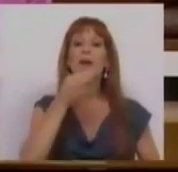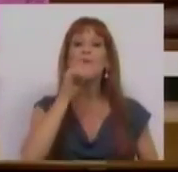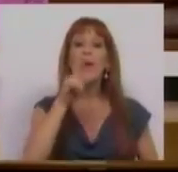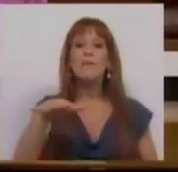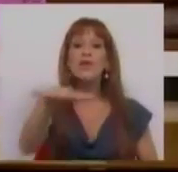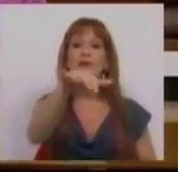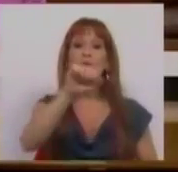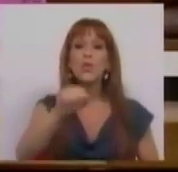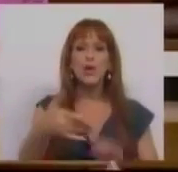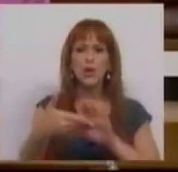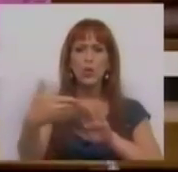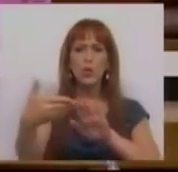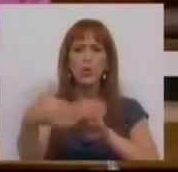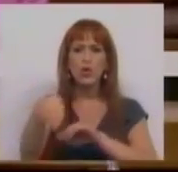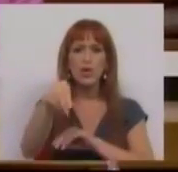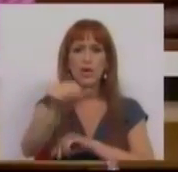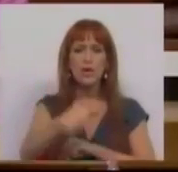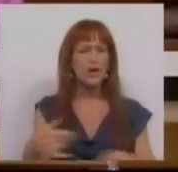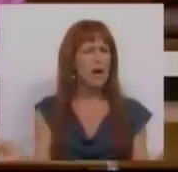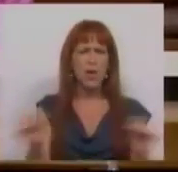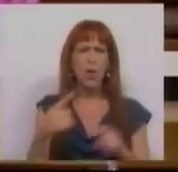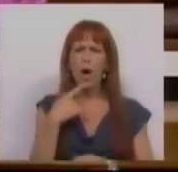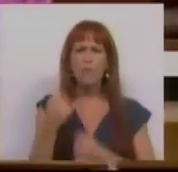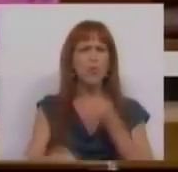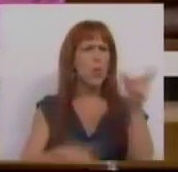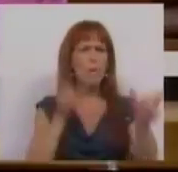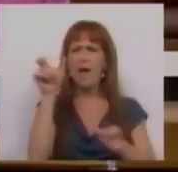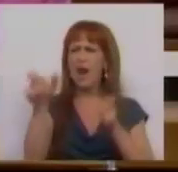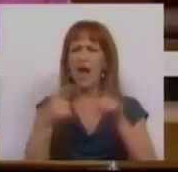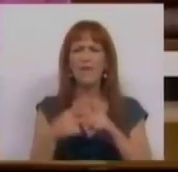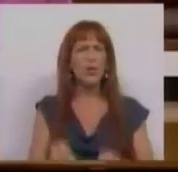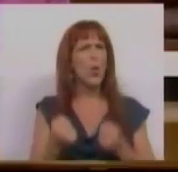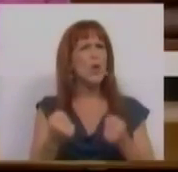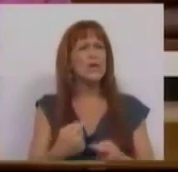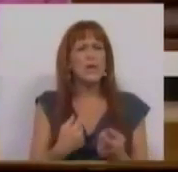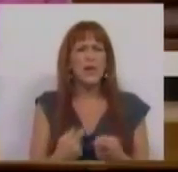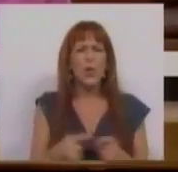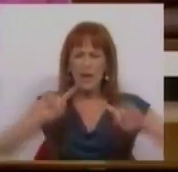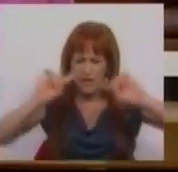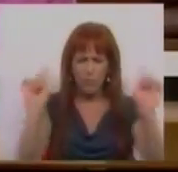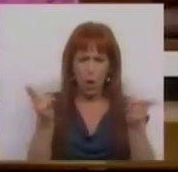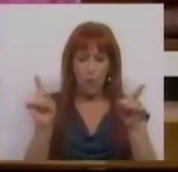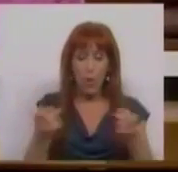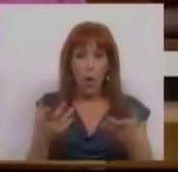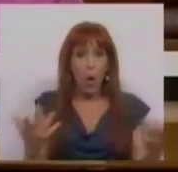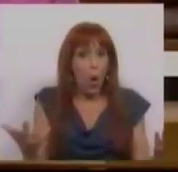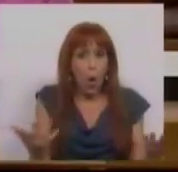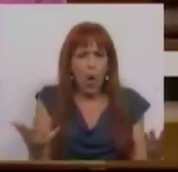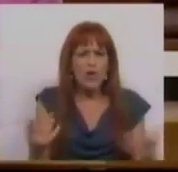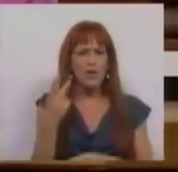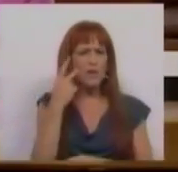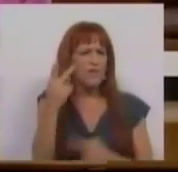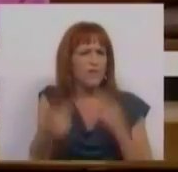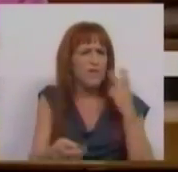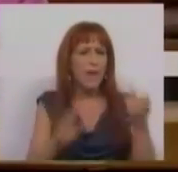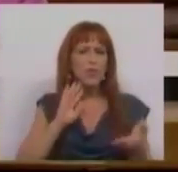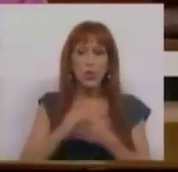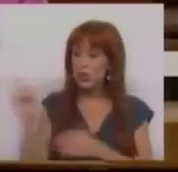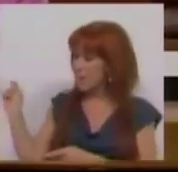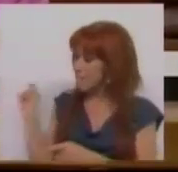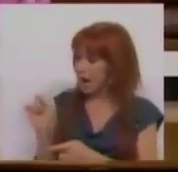Falemos da situação nas urgências. Não há muitas palavras que consigam sintetizar aquilo a que assistimos nos